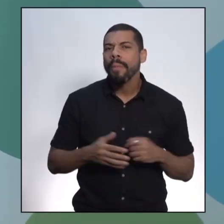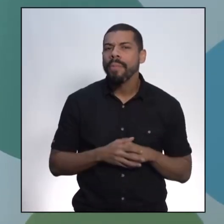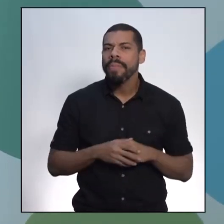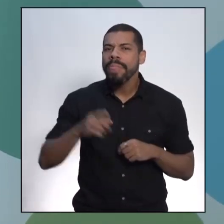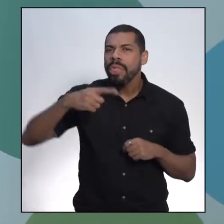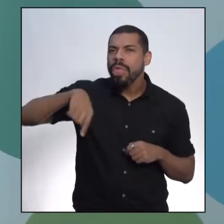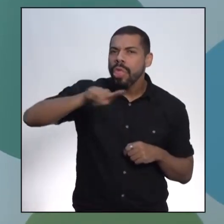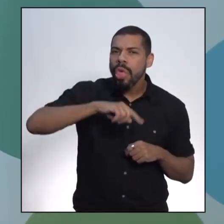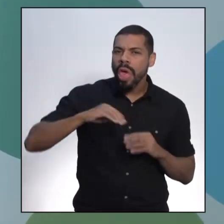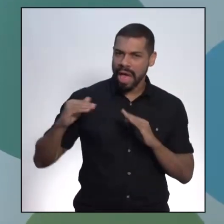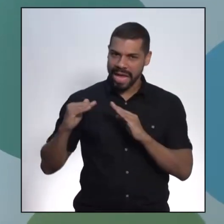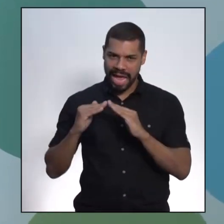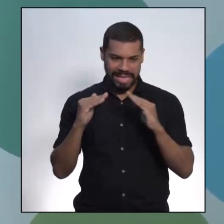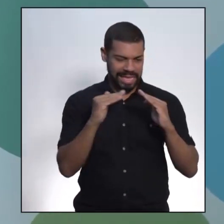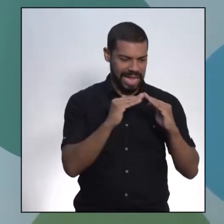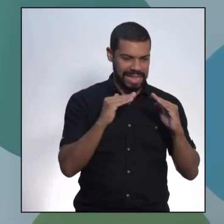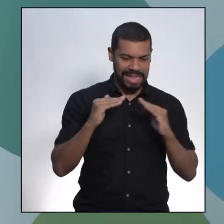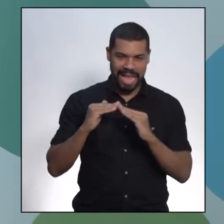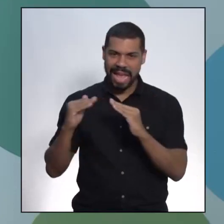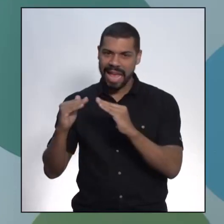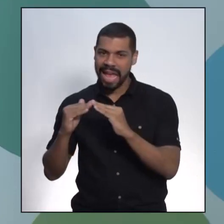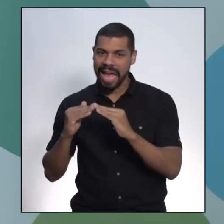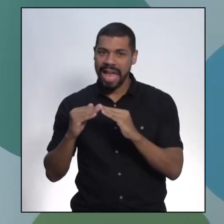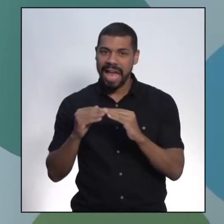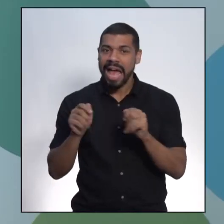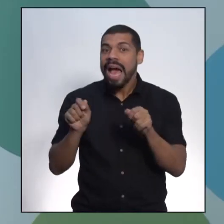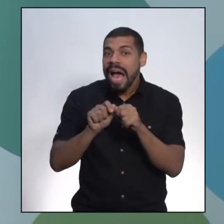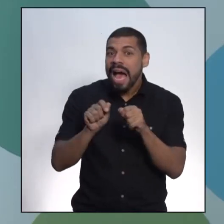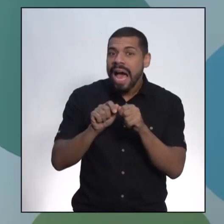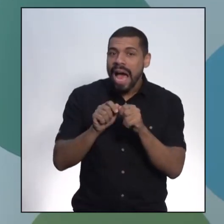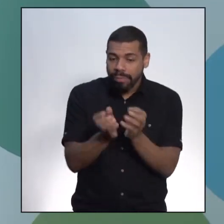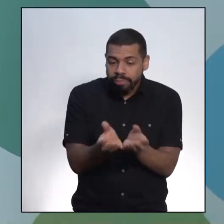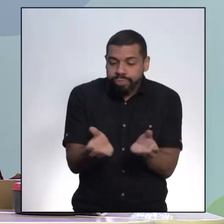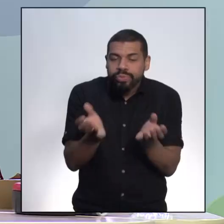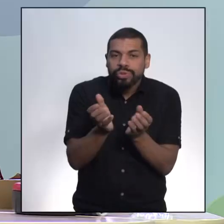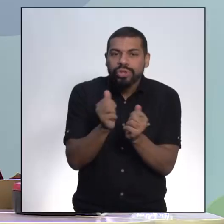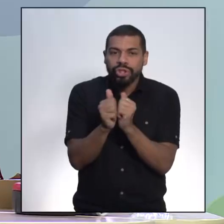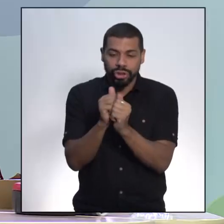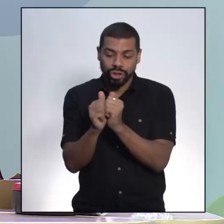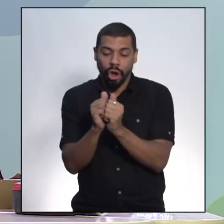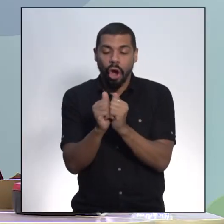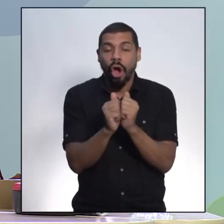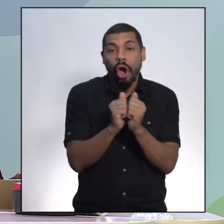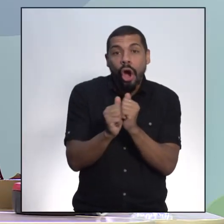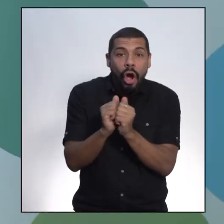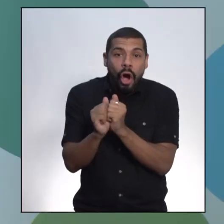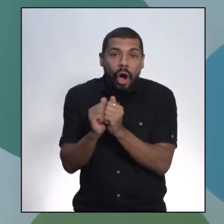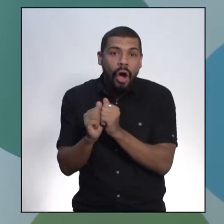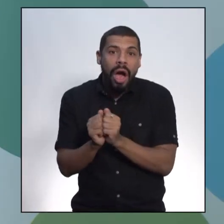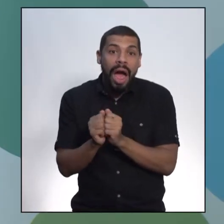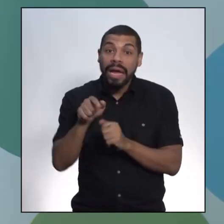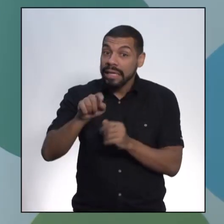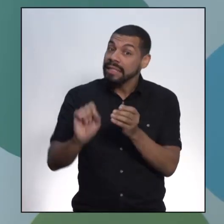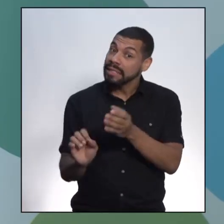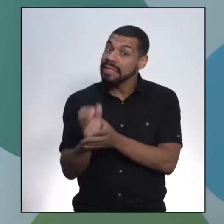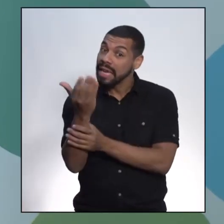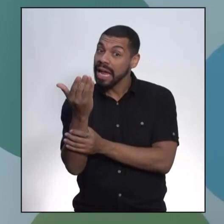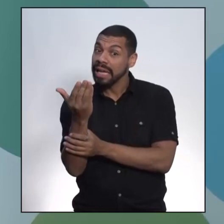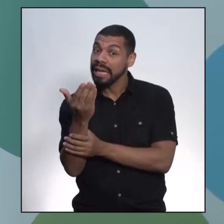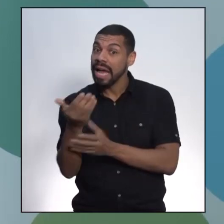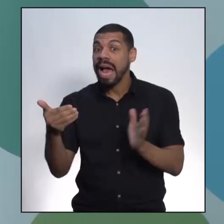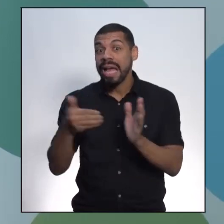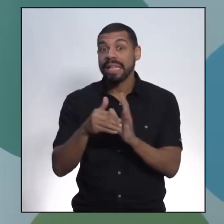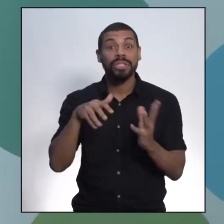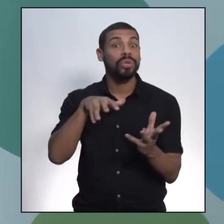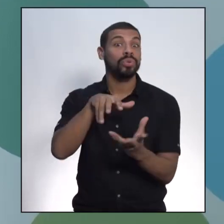as casas, que é o escorredor de arroz, que foi inventado por uma mulher brasileira, e é uma invenção que está no mundo